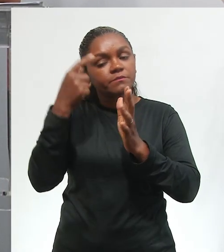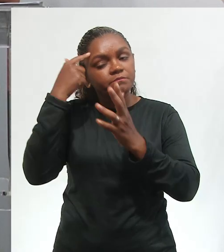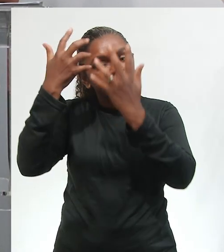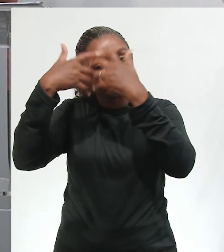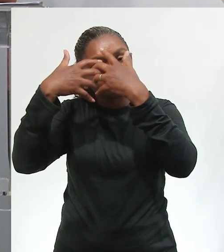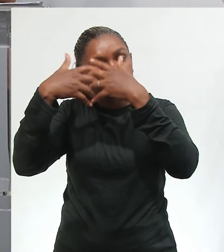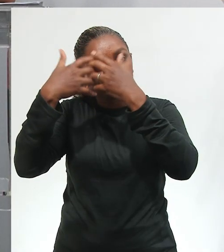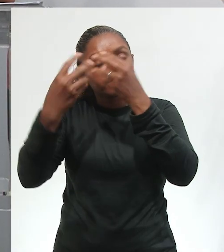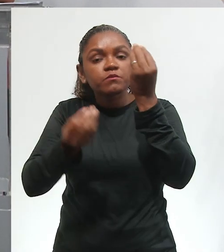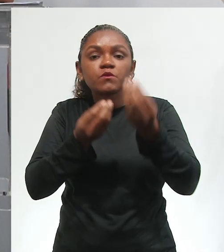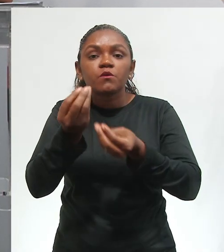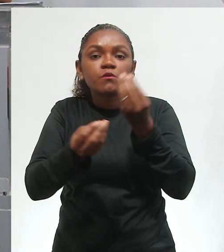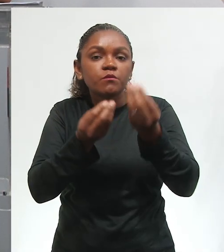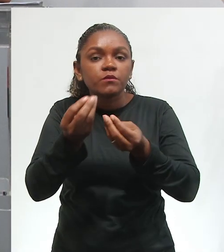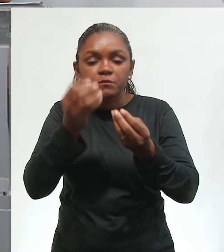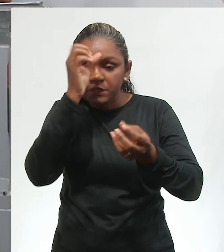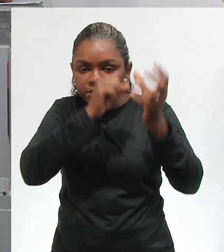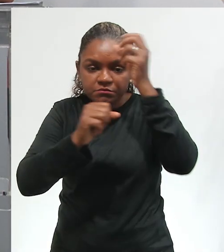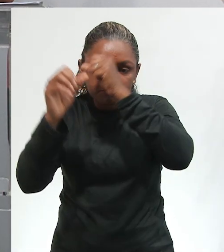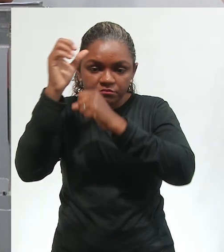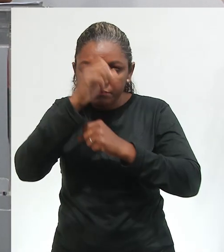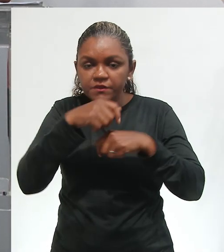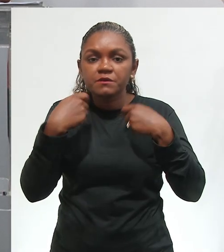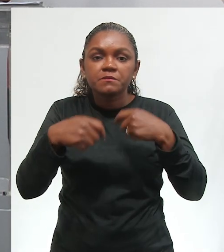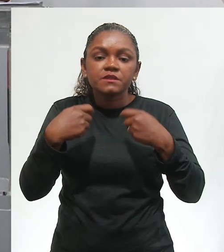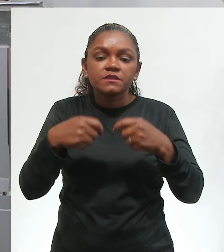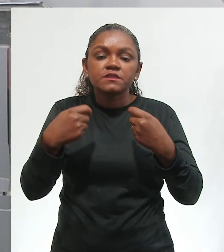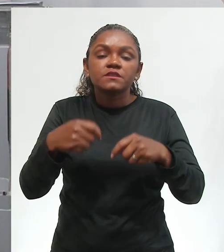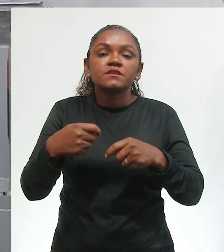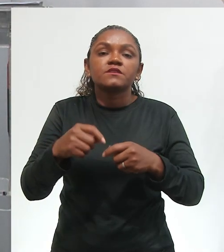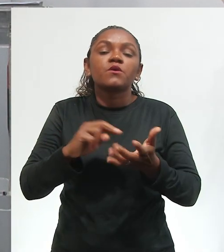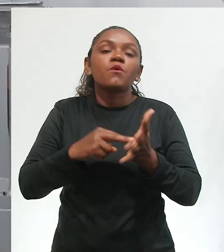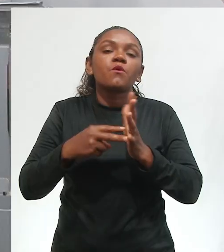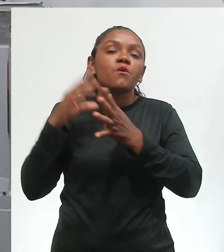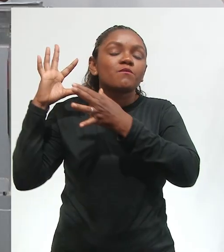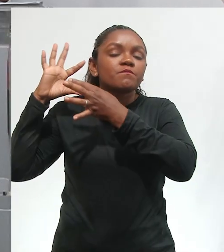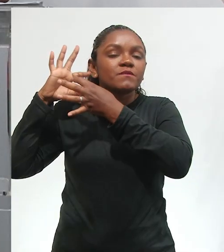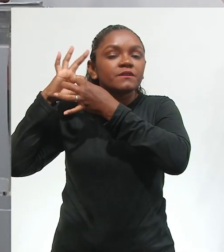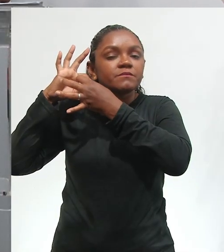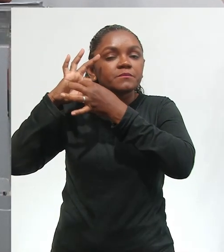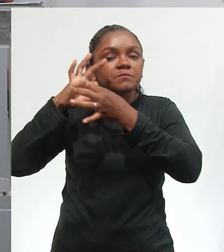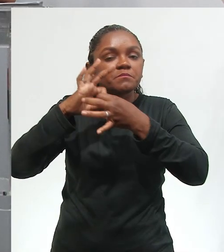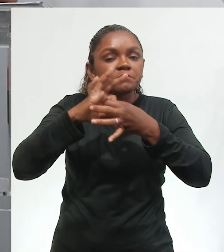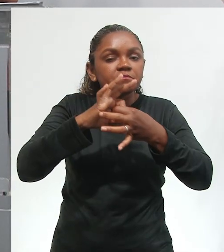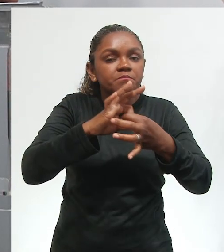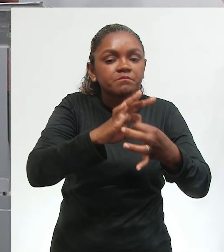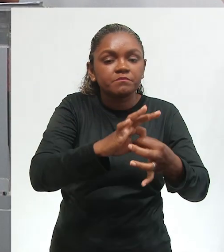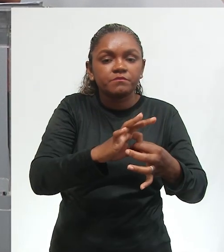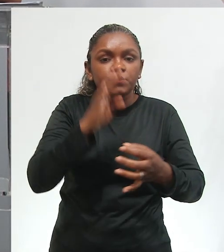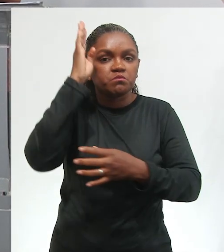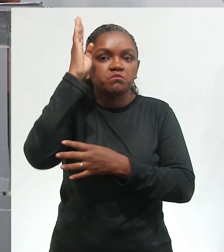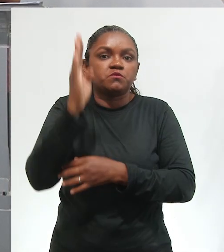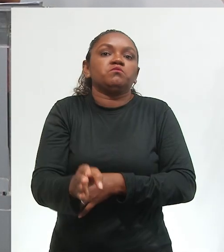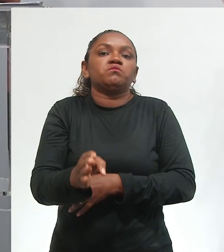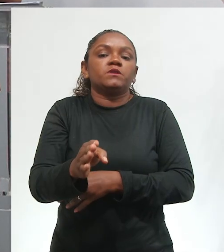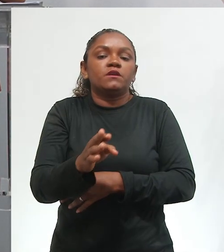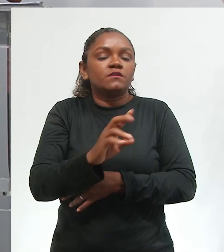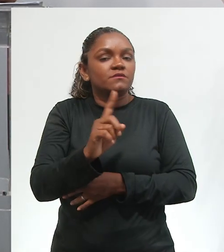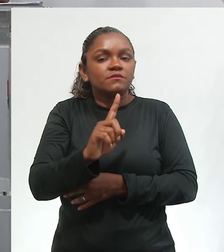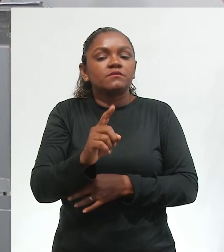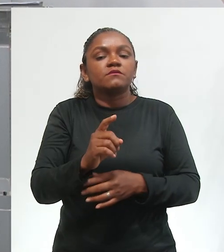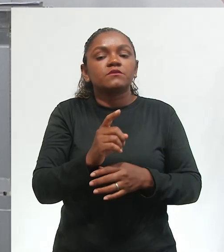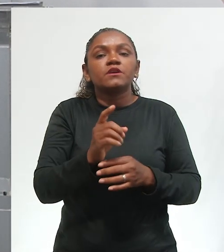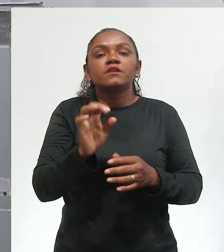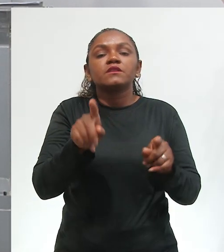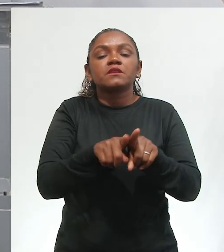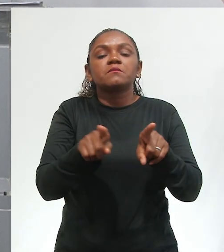essa espiral da aprendizagem ela tem que ser percorrida como um contexto inteiro, não como uma